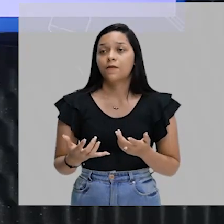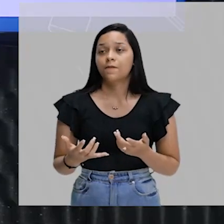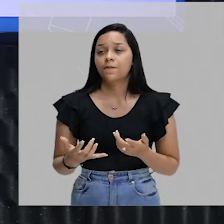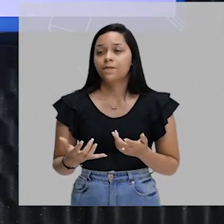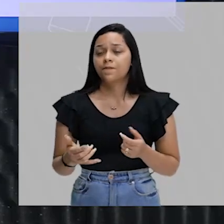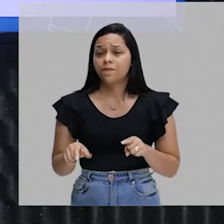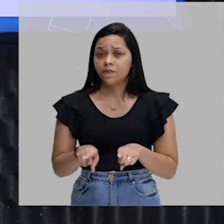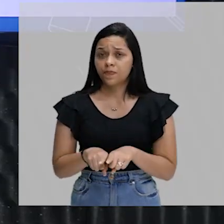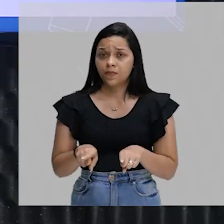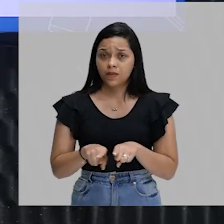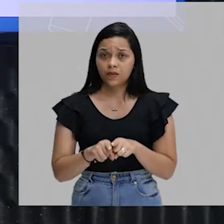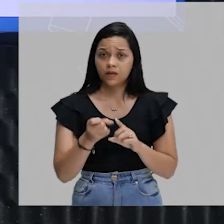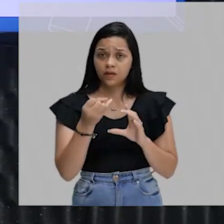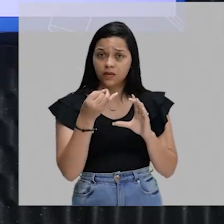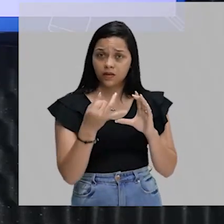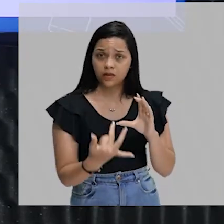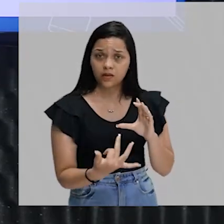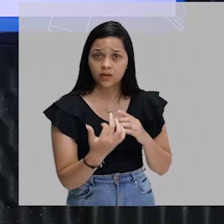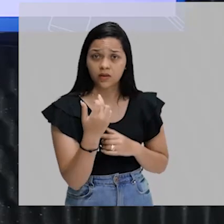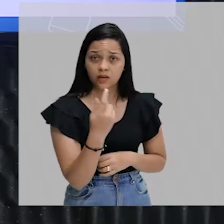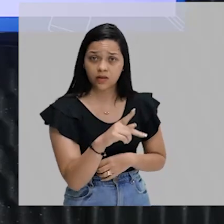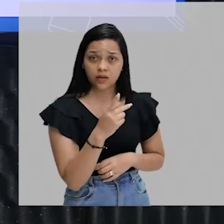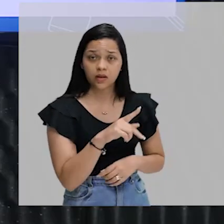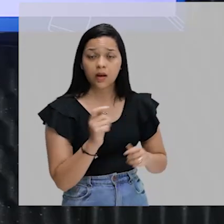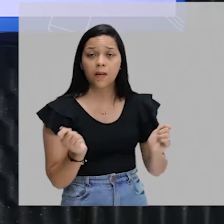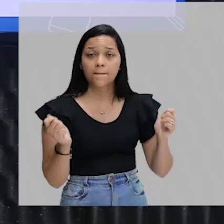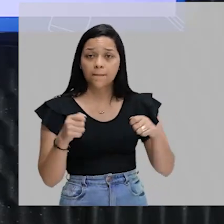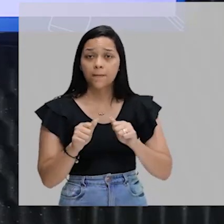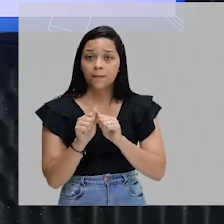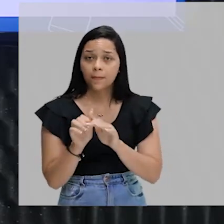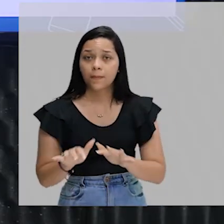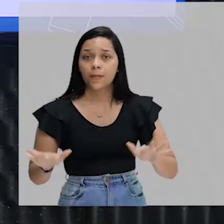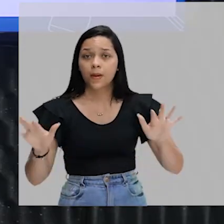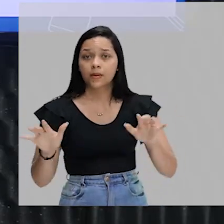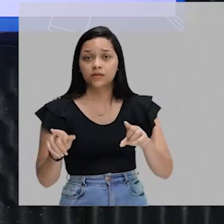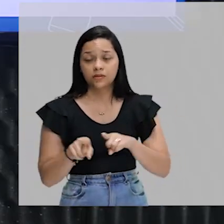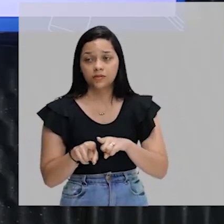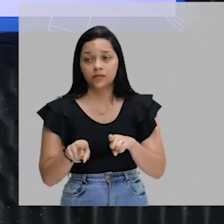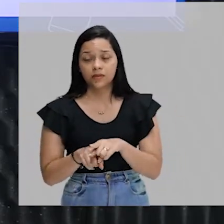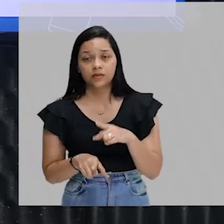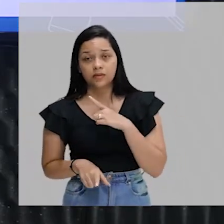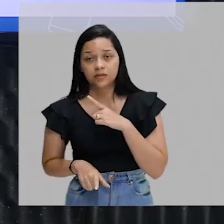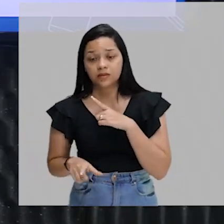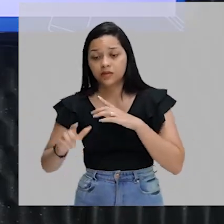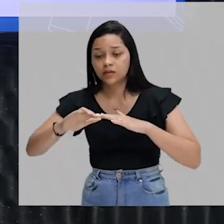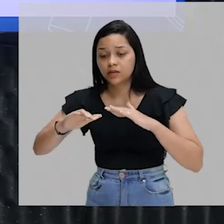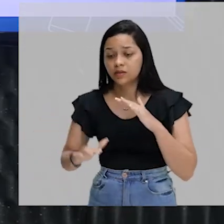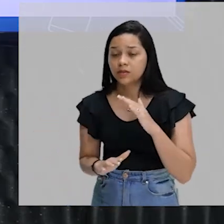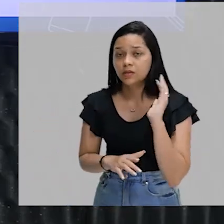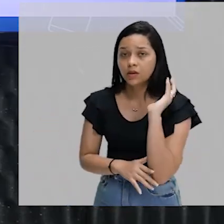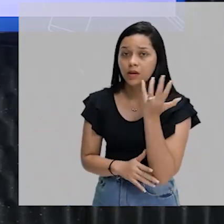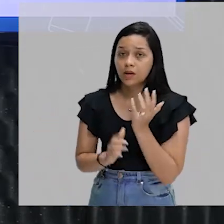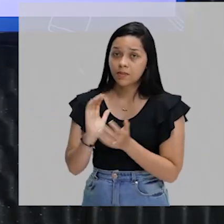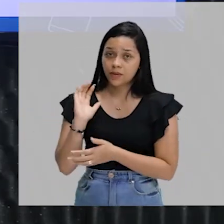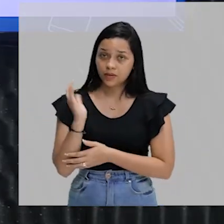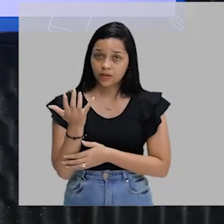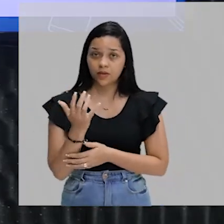essas características transgênicas elas podem ser propagadas. Isso pode trazer um desequilíbrio ambiental.